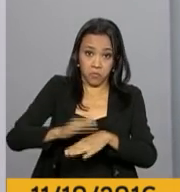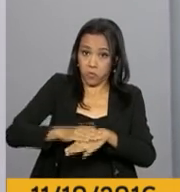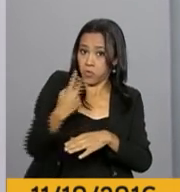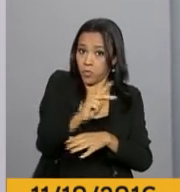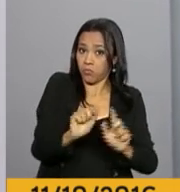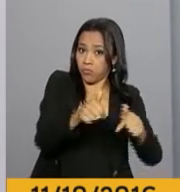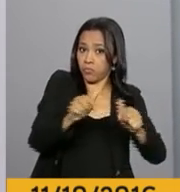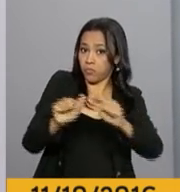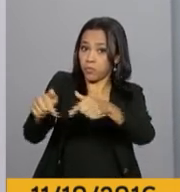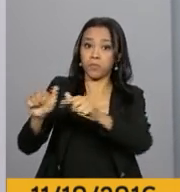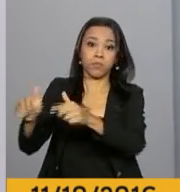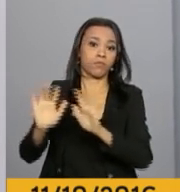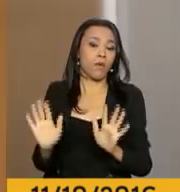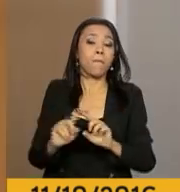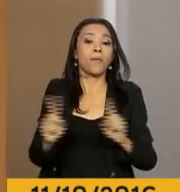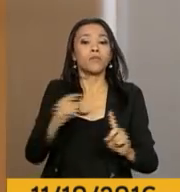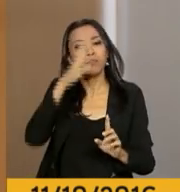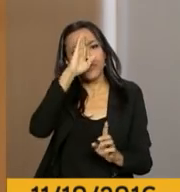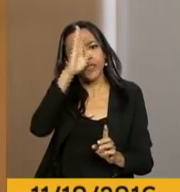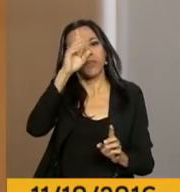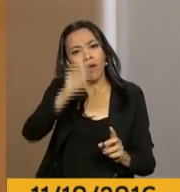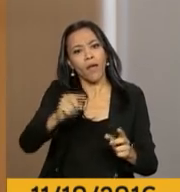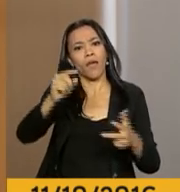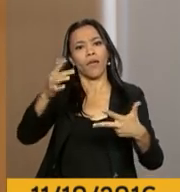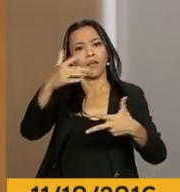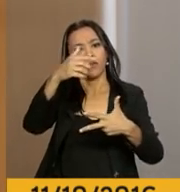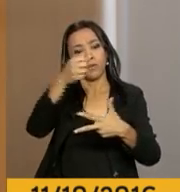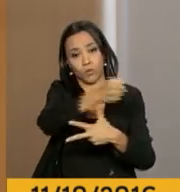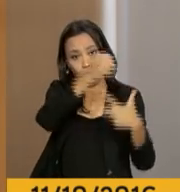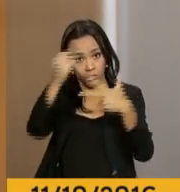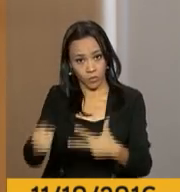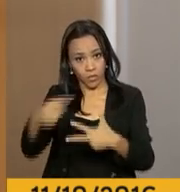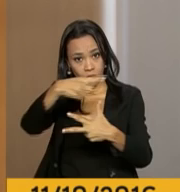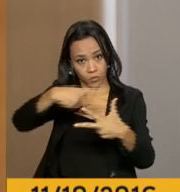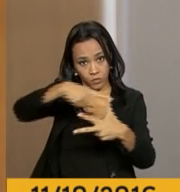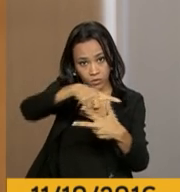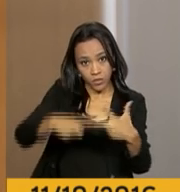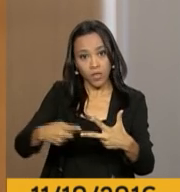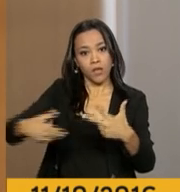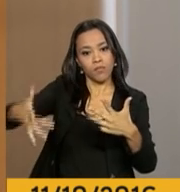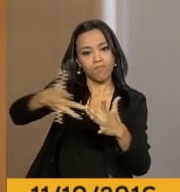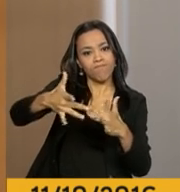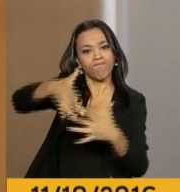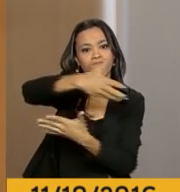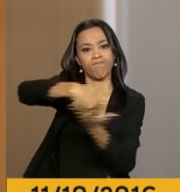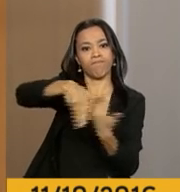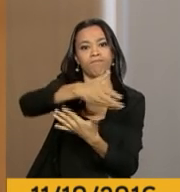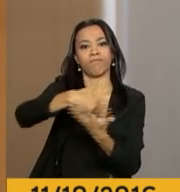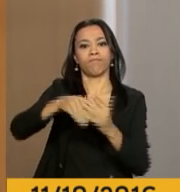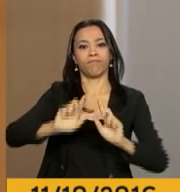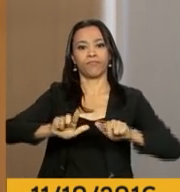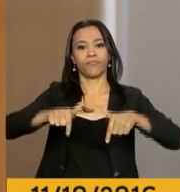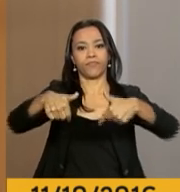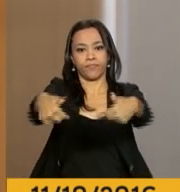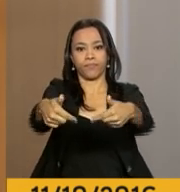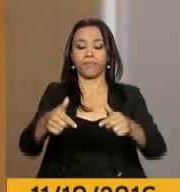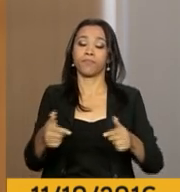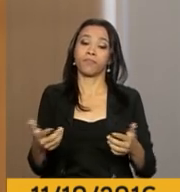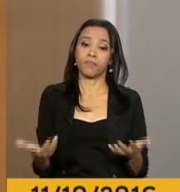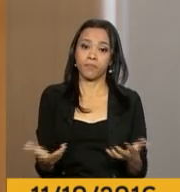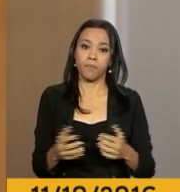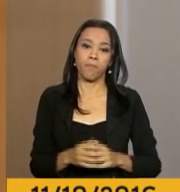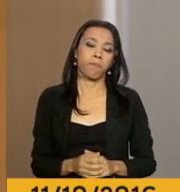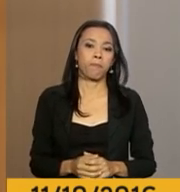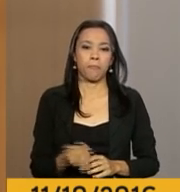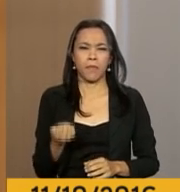verdade o traço fundamental para o estado direito é a harmonia entre os órgãos do poder e a